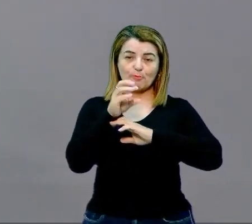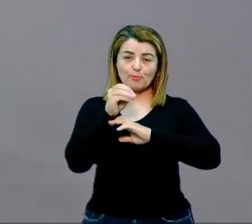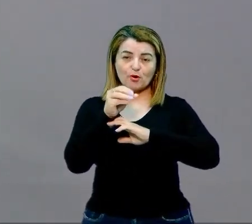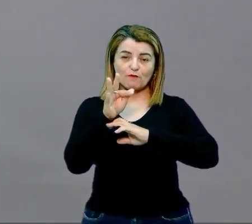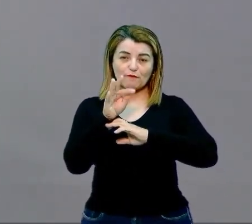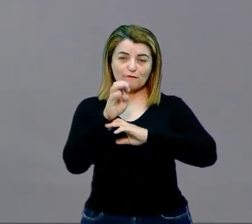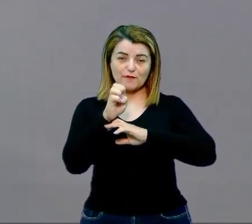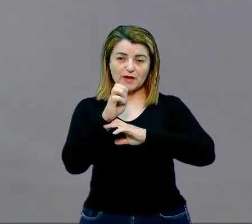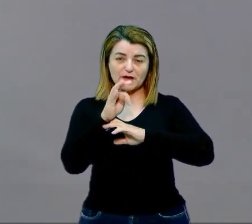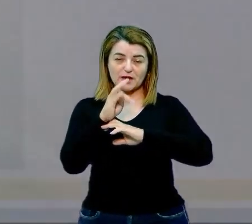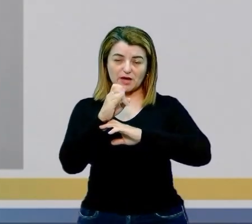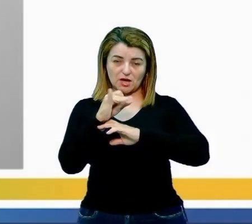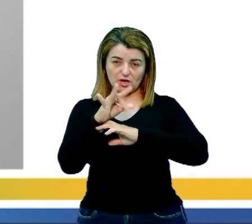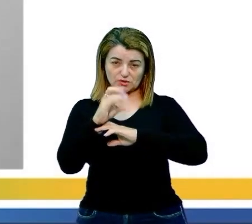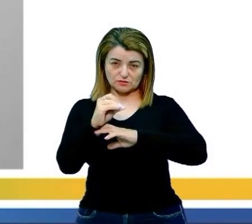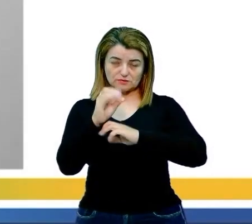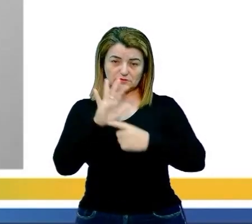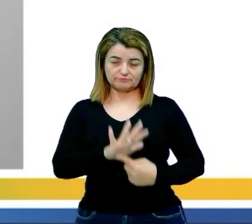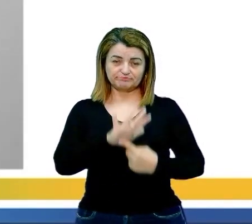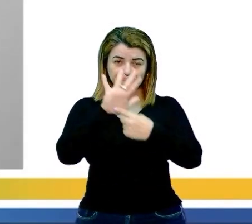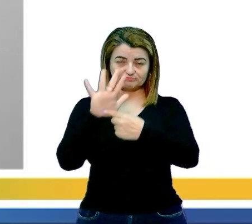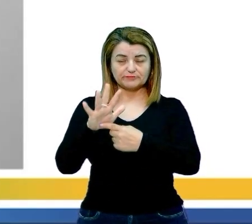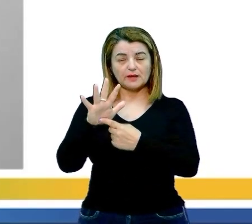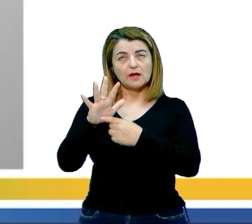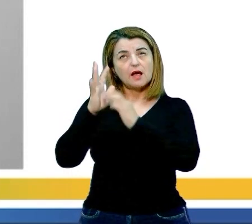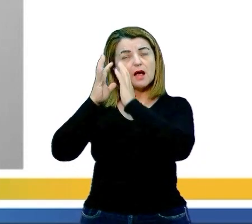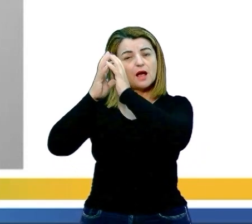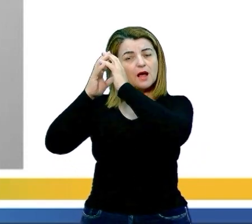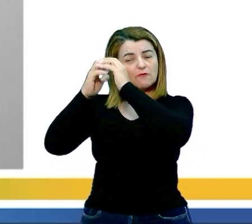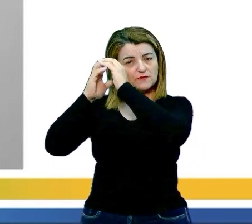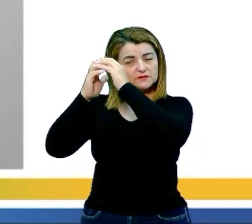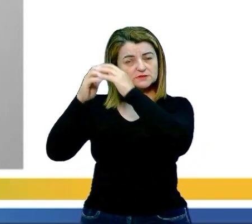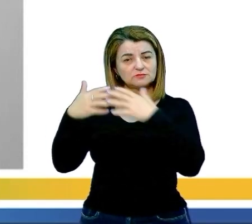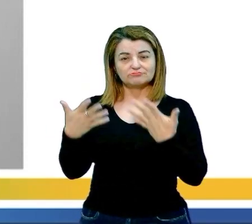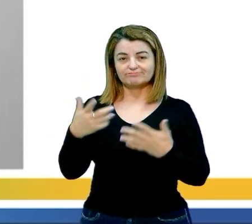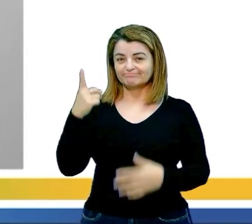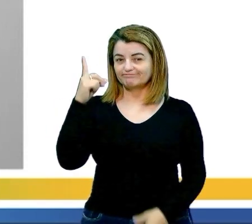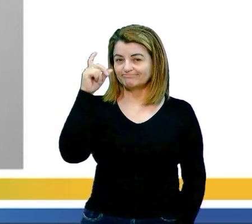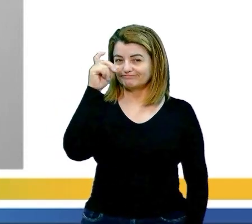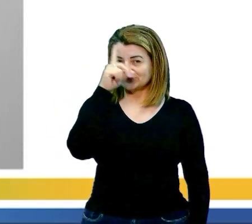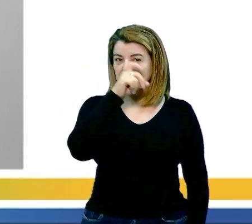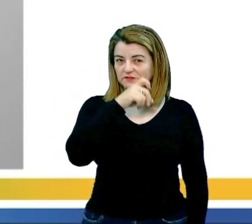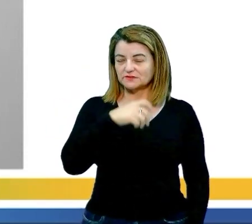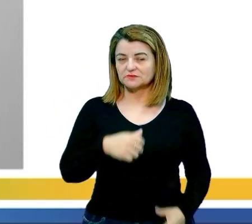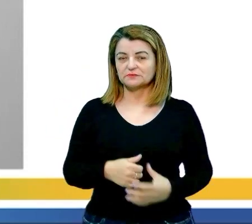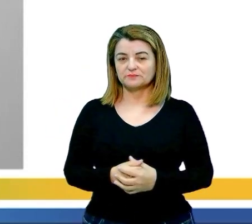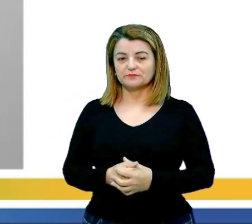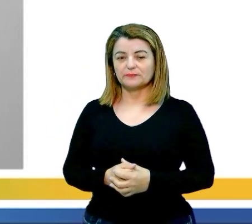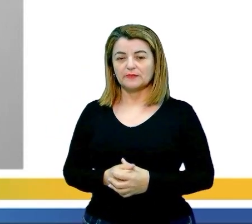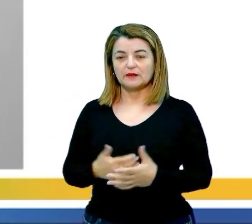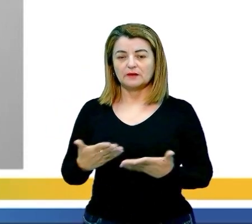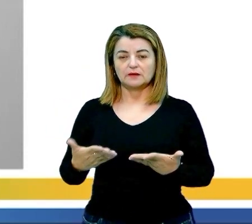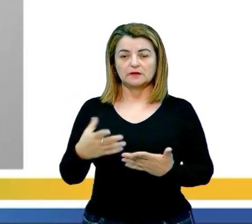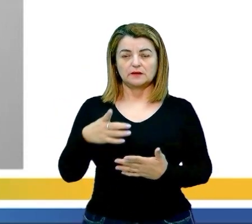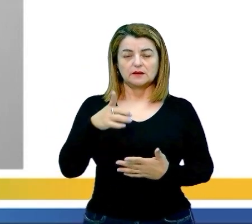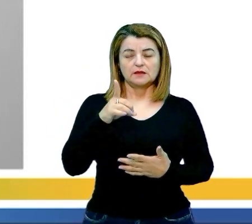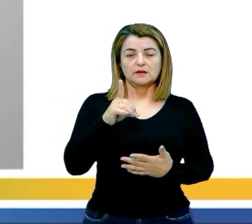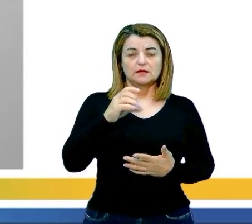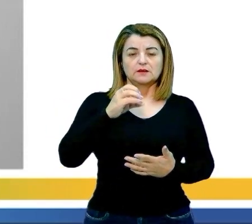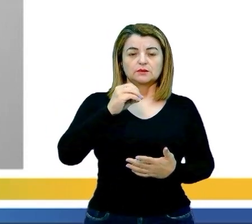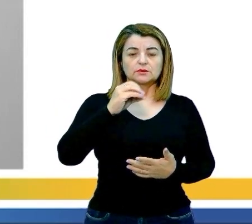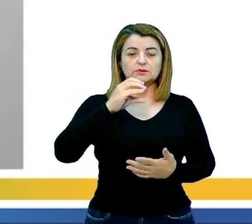Ao colocar essa reflexão. Não é nada fácil, então, a docilização torna os corpos